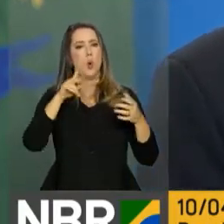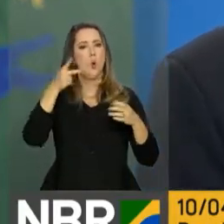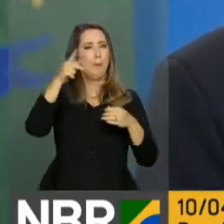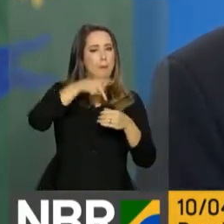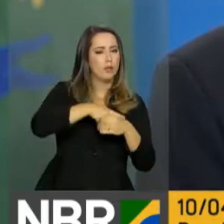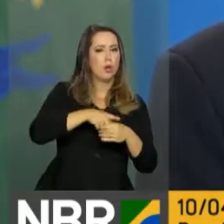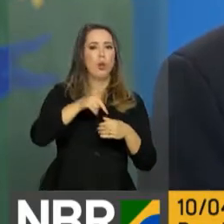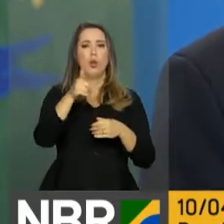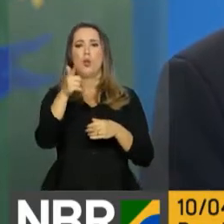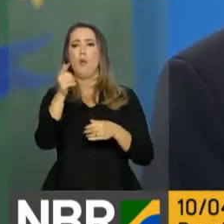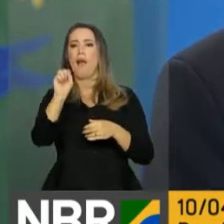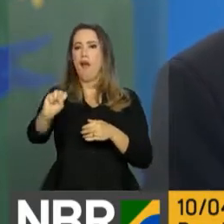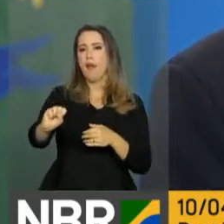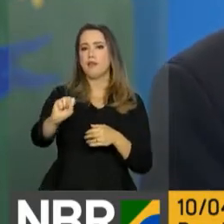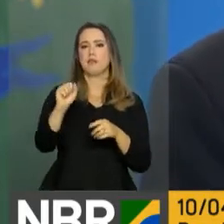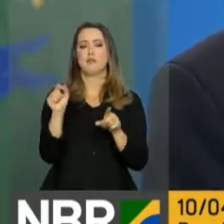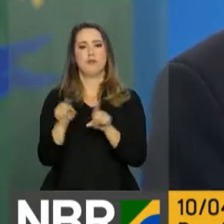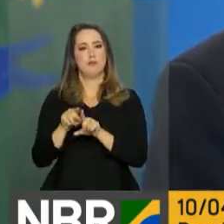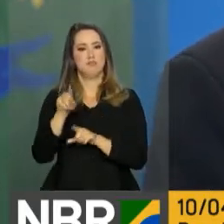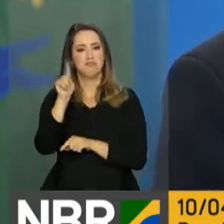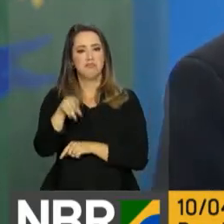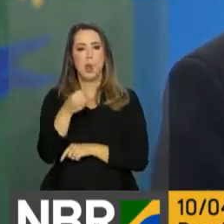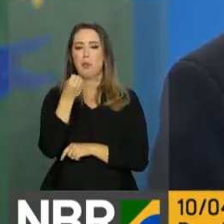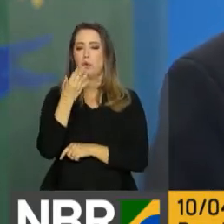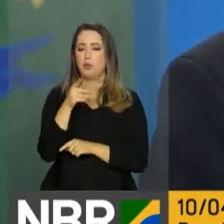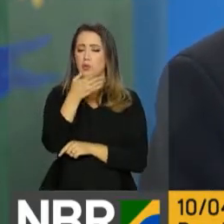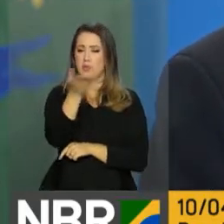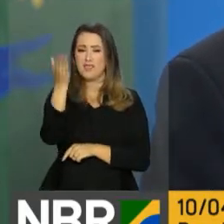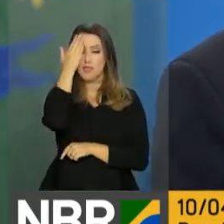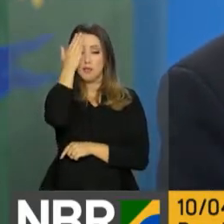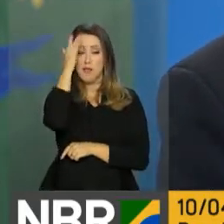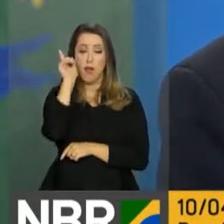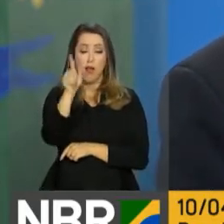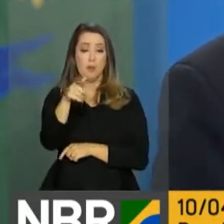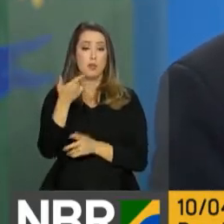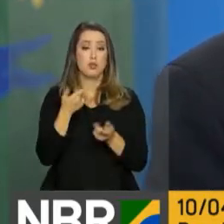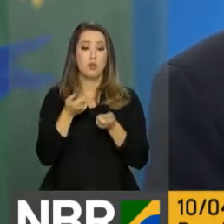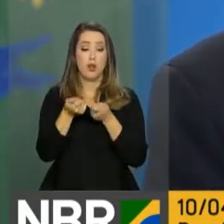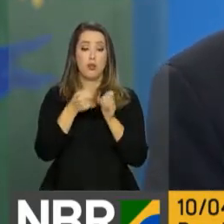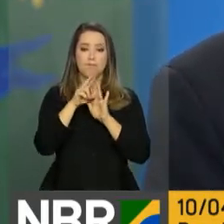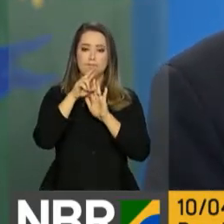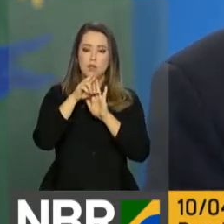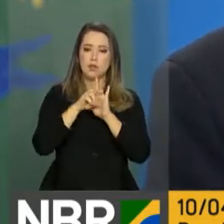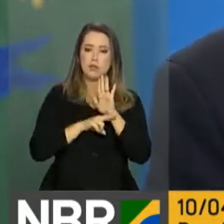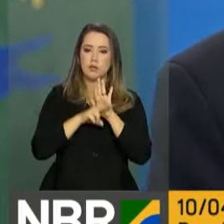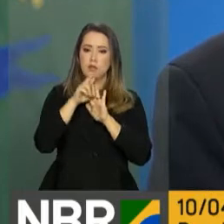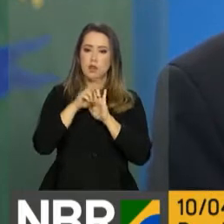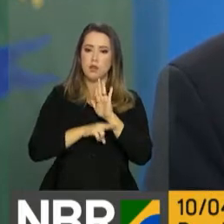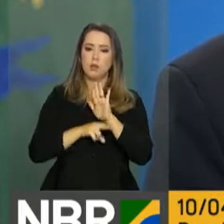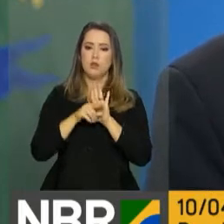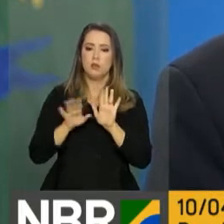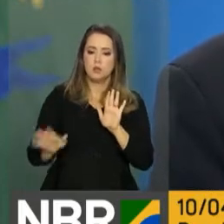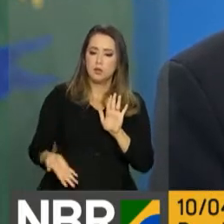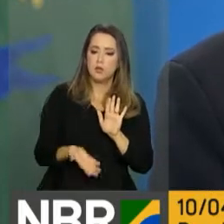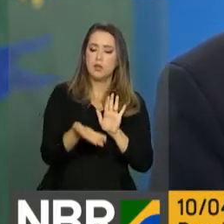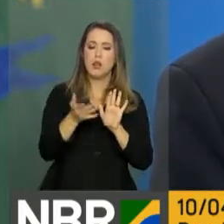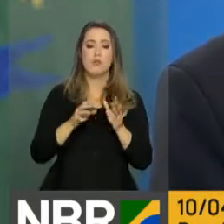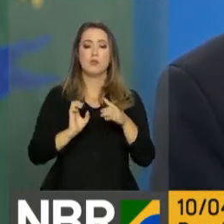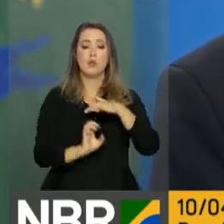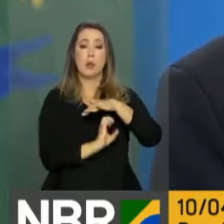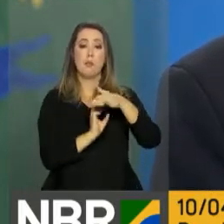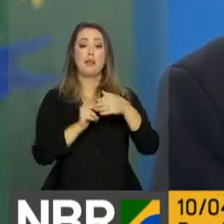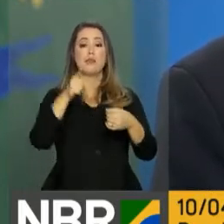por exemplo, nós, vocês sabem, revigoramos a Petrobras e estimulamos